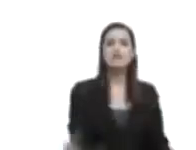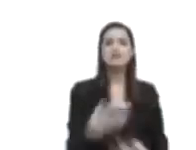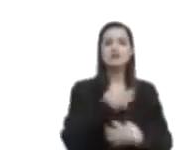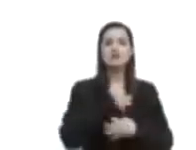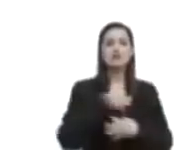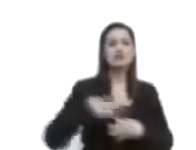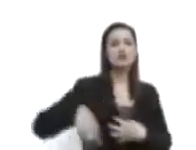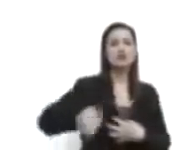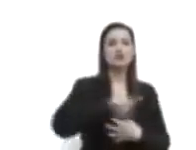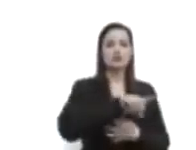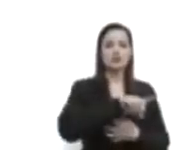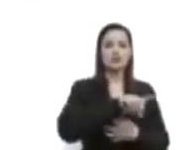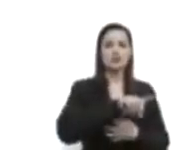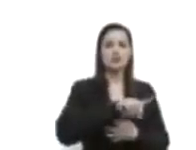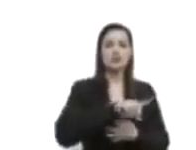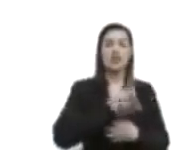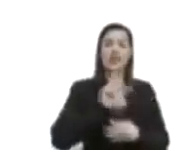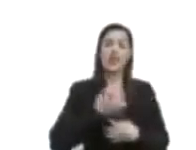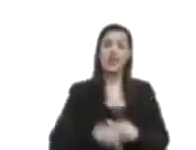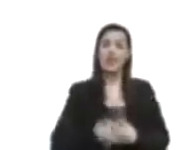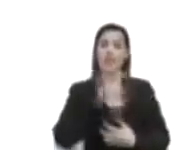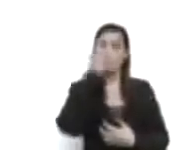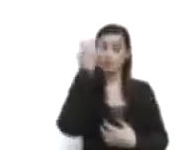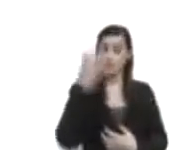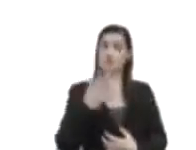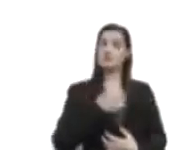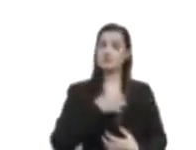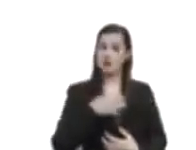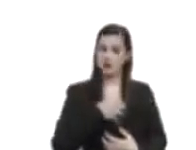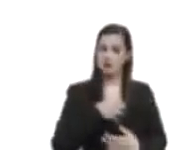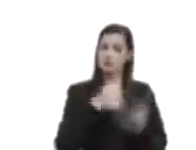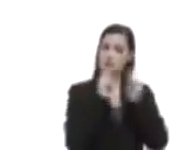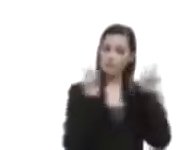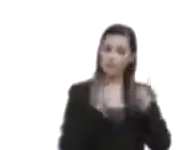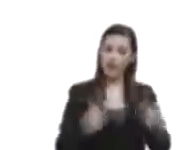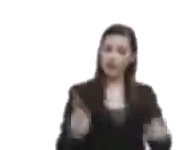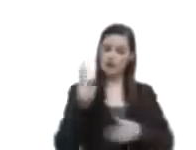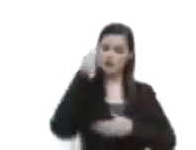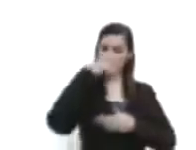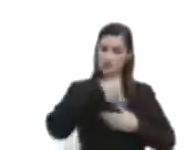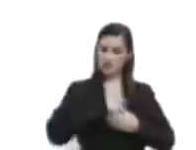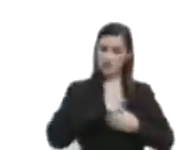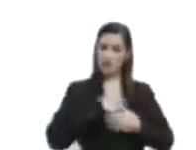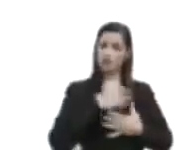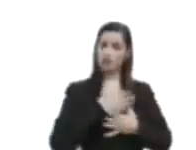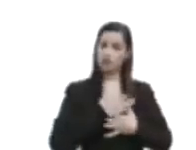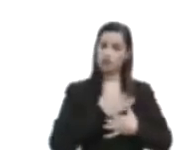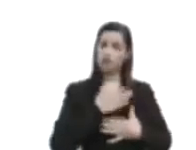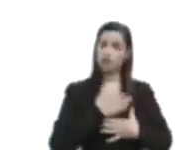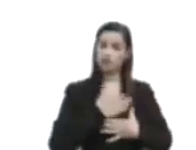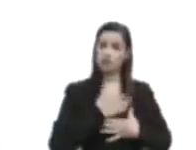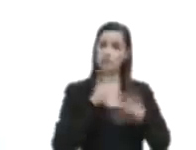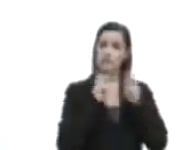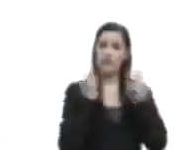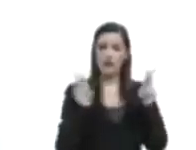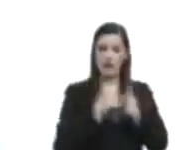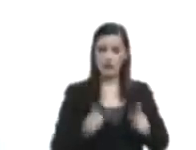O pacificador é tanto aquele que possui paz interior, justificados pois pela fé, nós temos